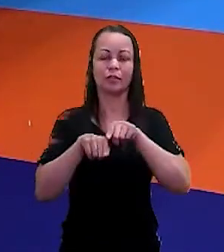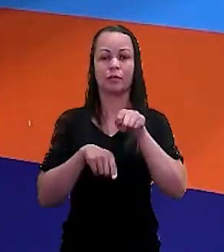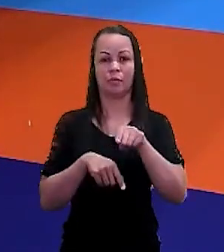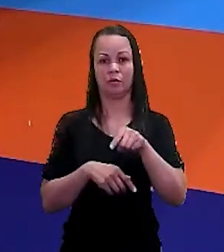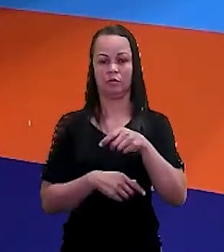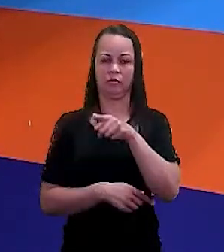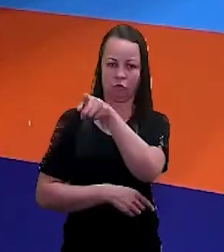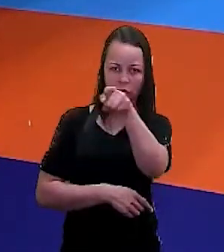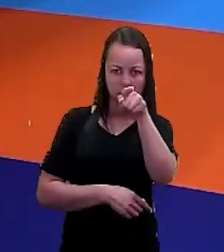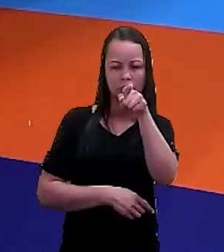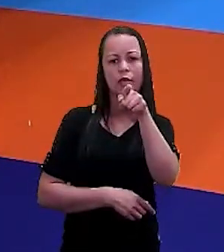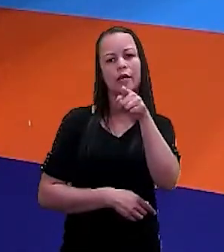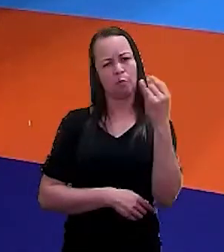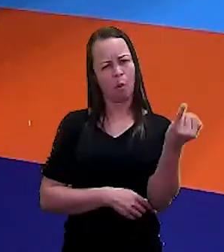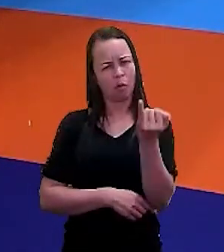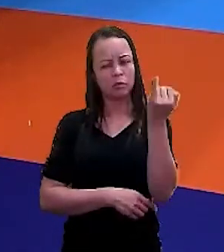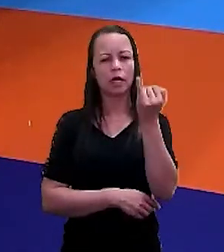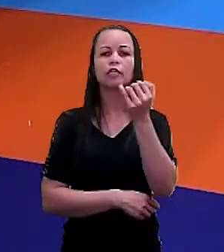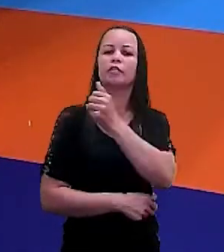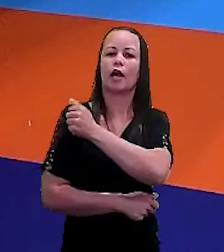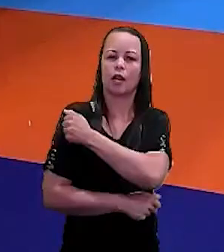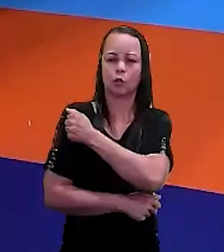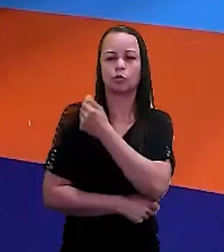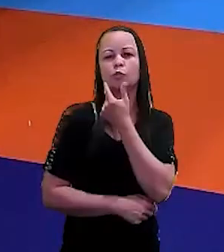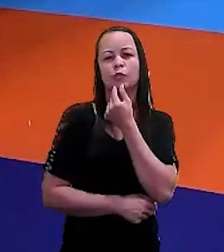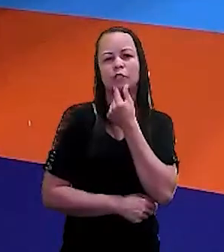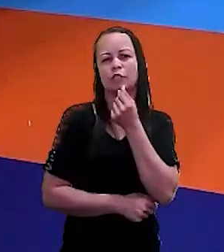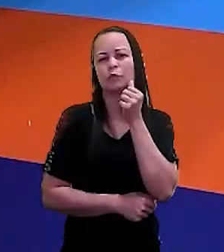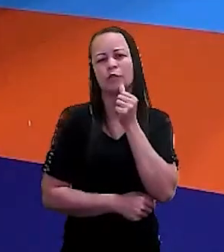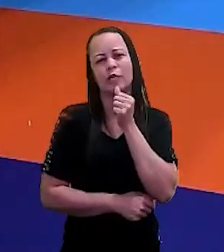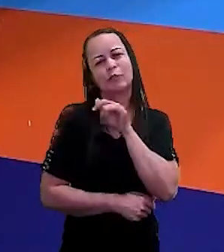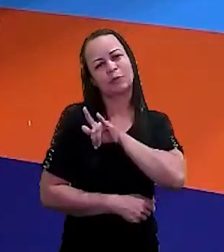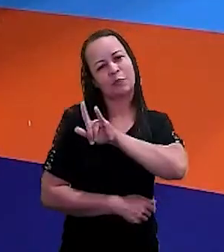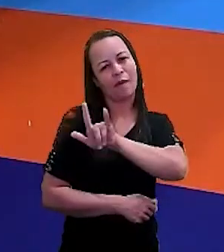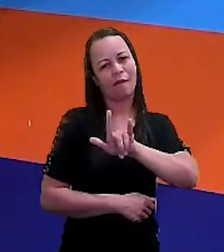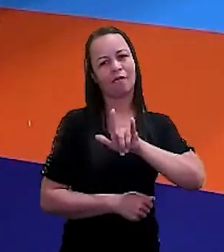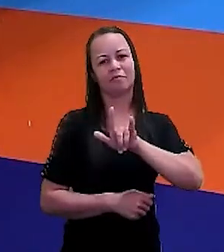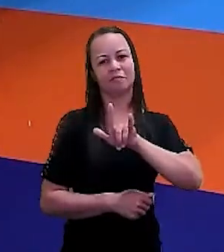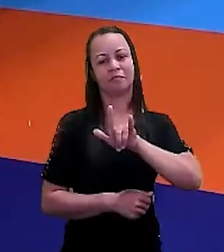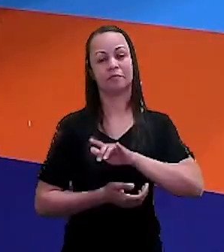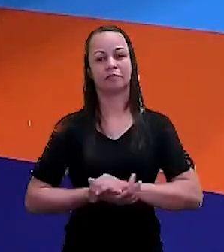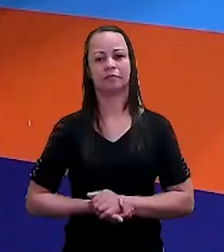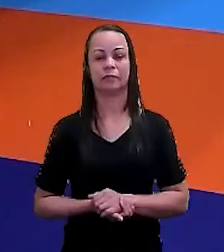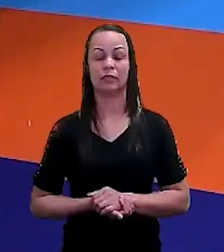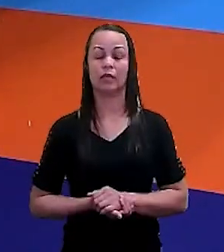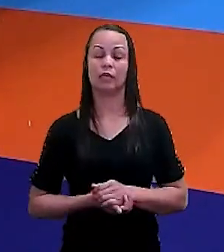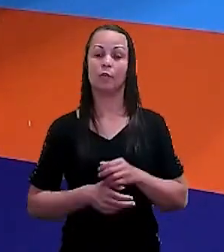você, aluna, e você, aluno. Monstrinho no meu coração. Por isso eu já vou